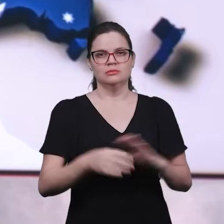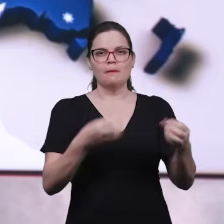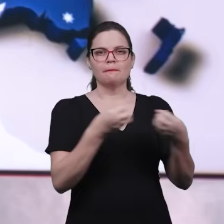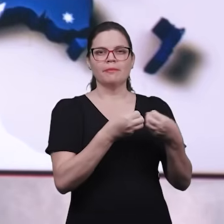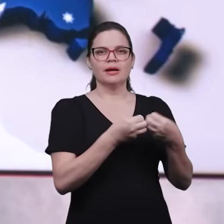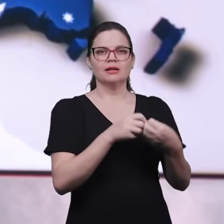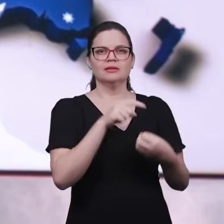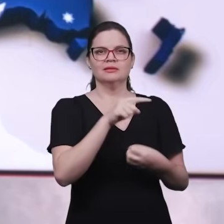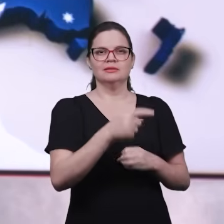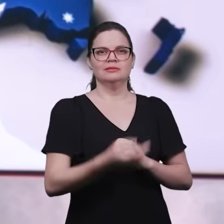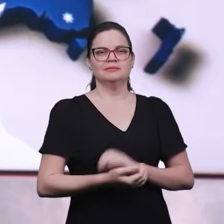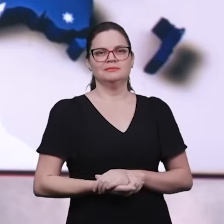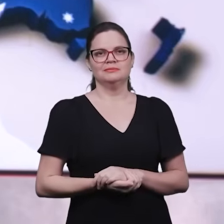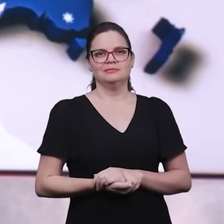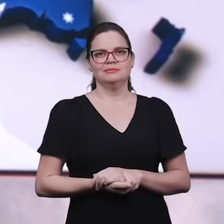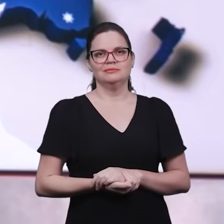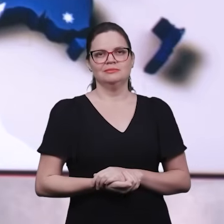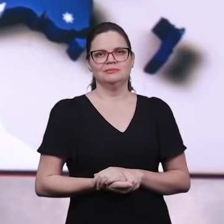fronteira.